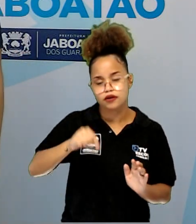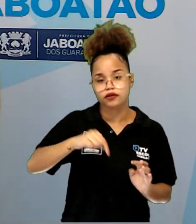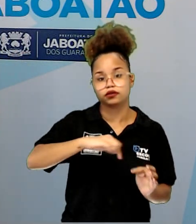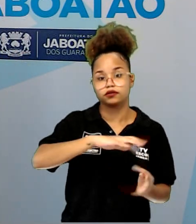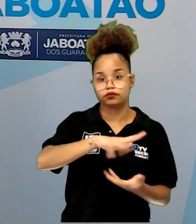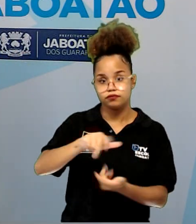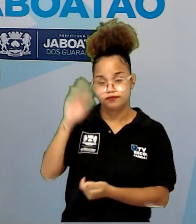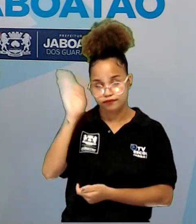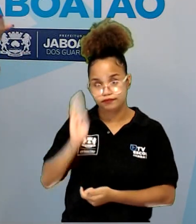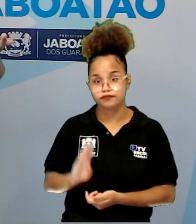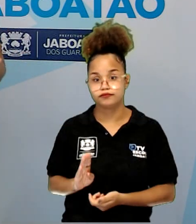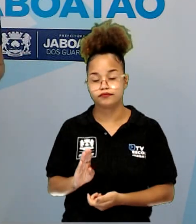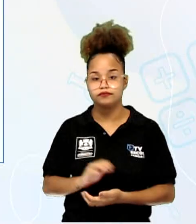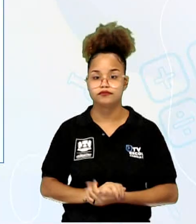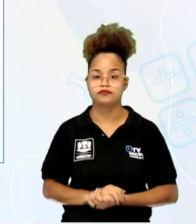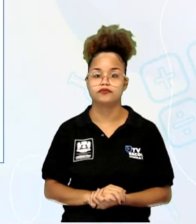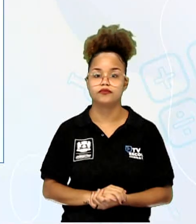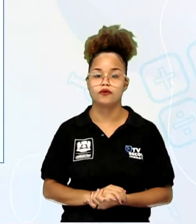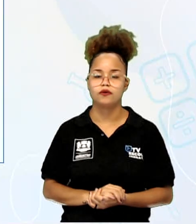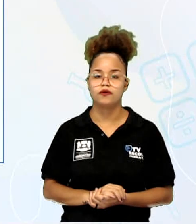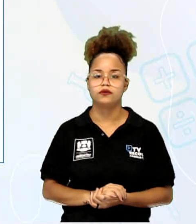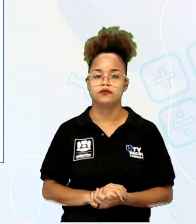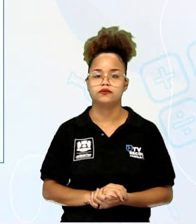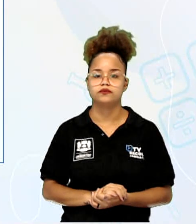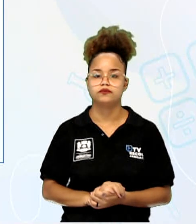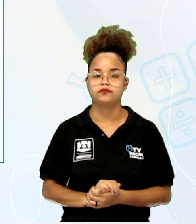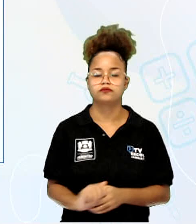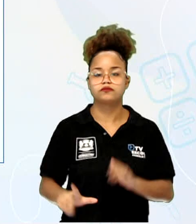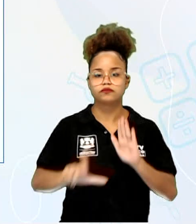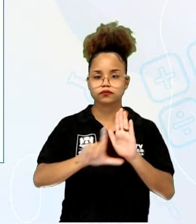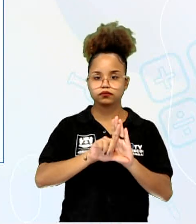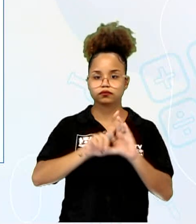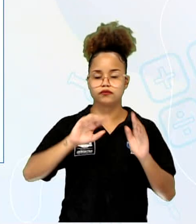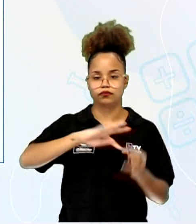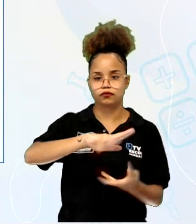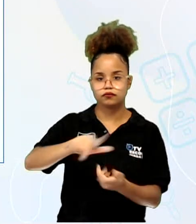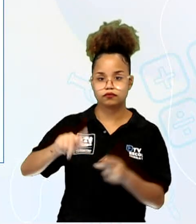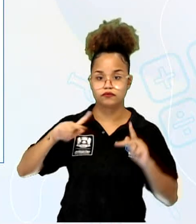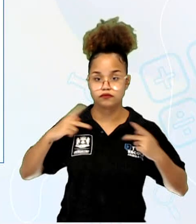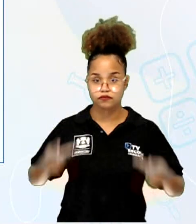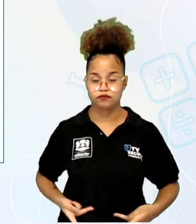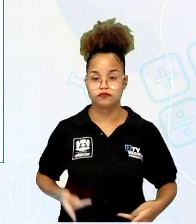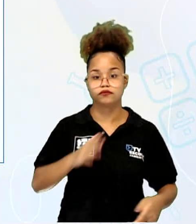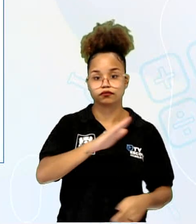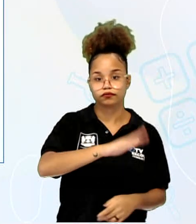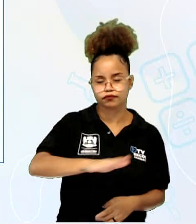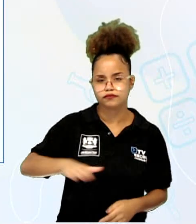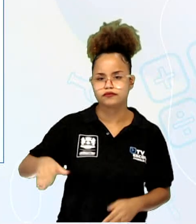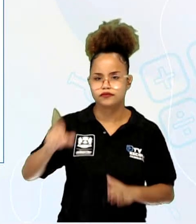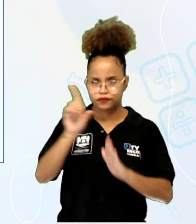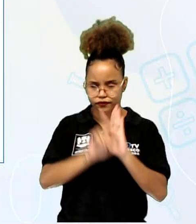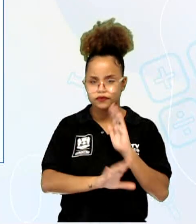país. A Declaração Universal dos Direitos da Criança é um documento do ano de